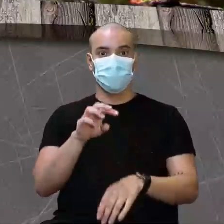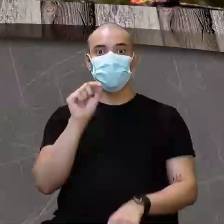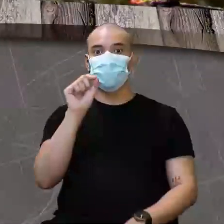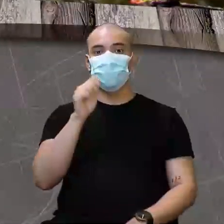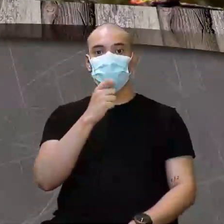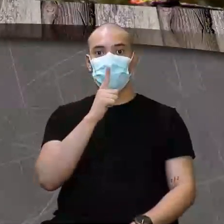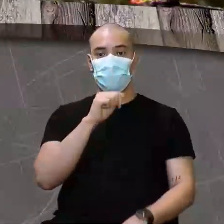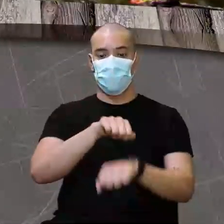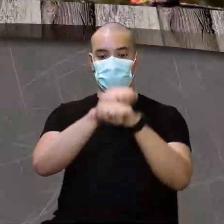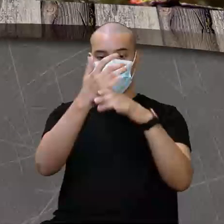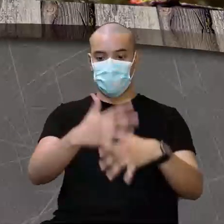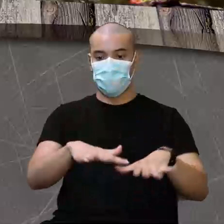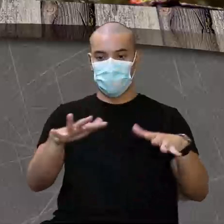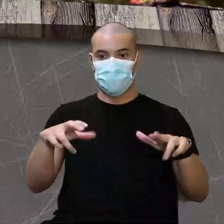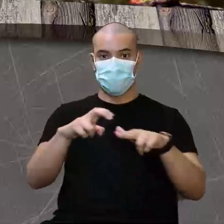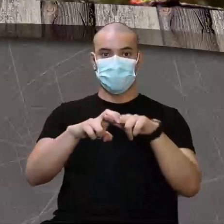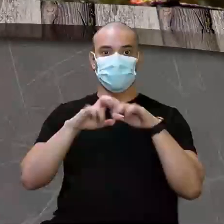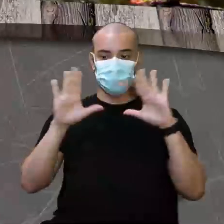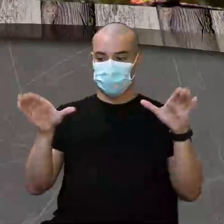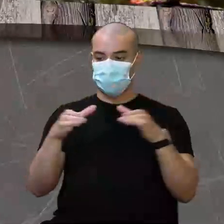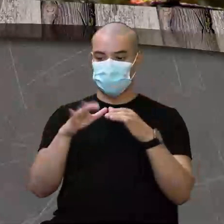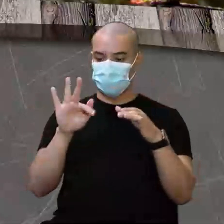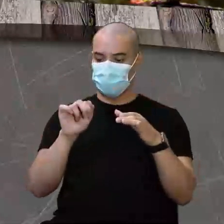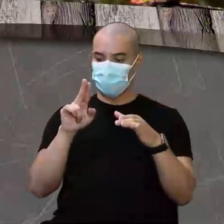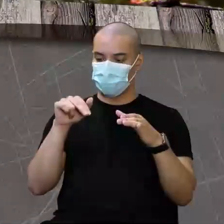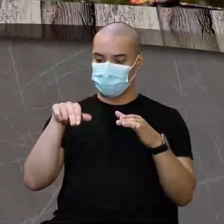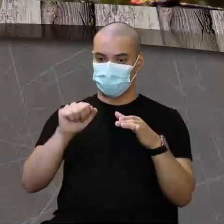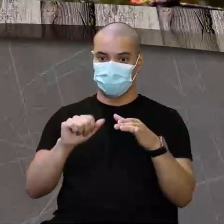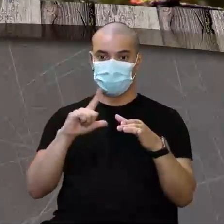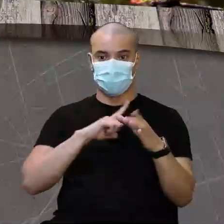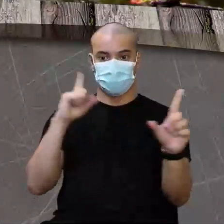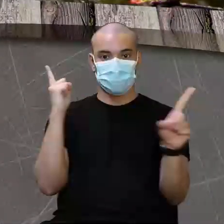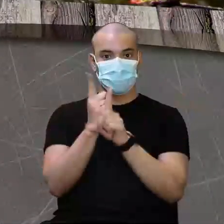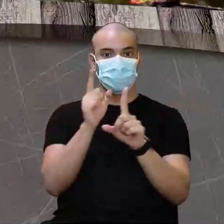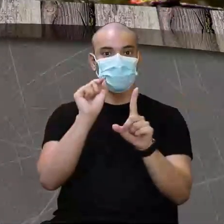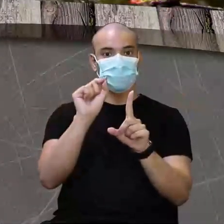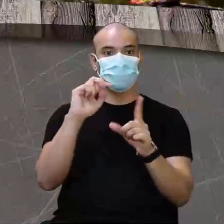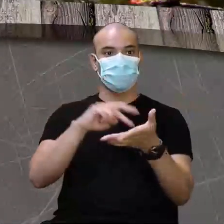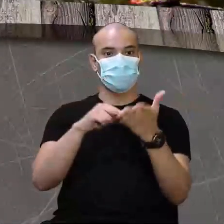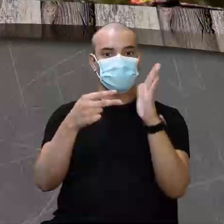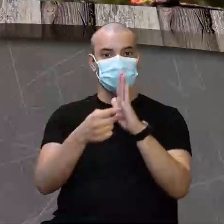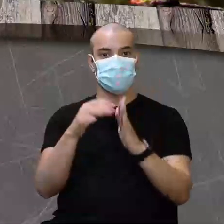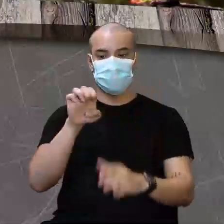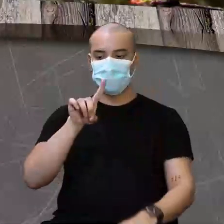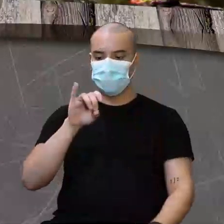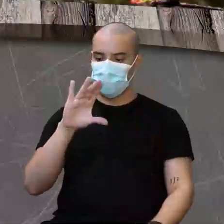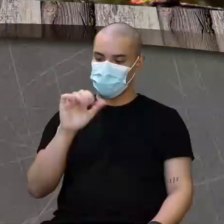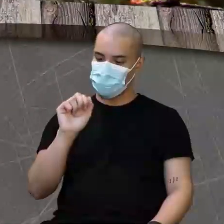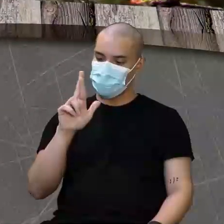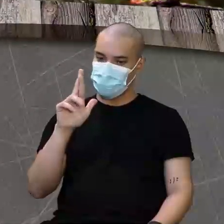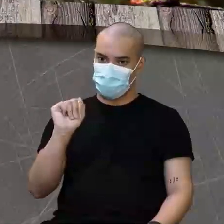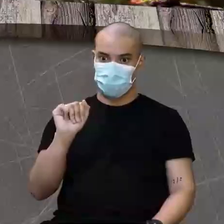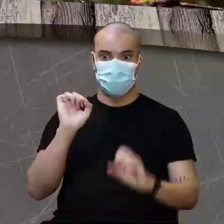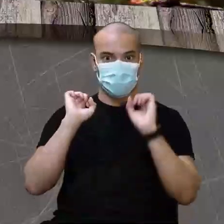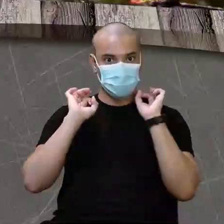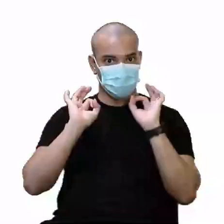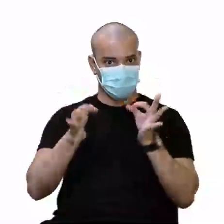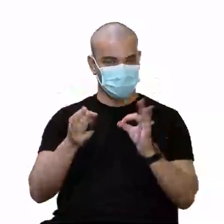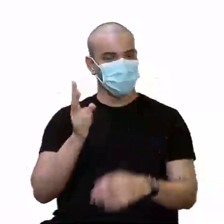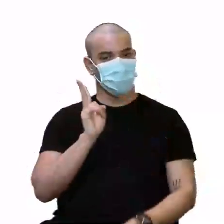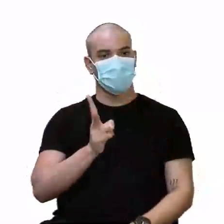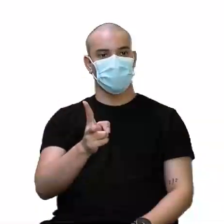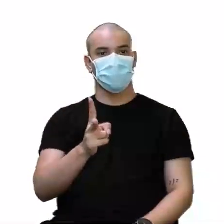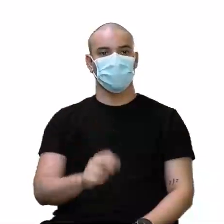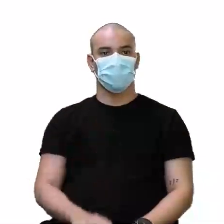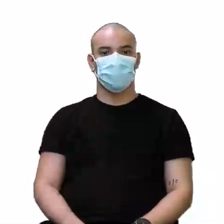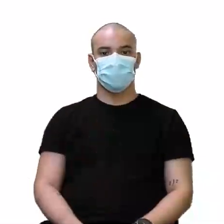bom? E aí essa fauna rudimentar são essas que foram identificadas com a fauna de Ediacara, tá bom? Vamos lá, continuando